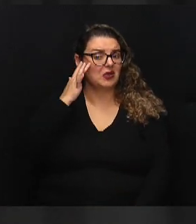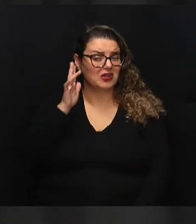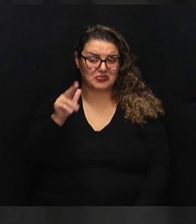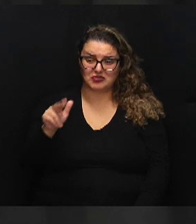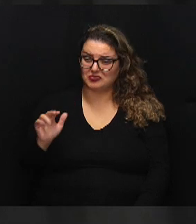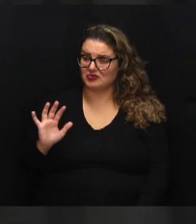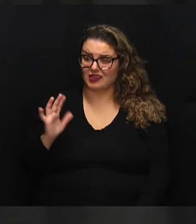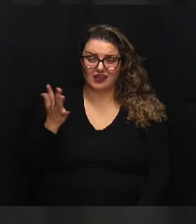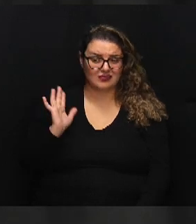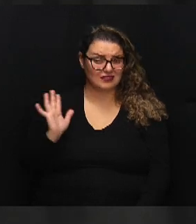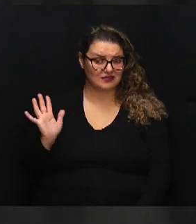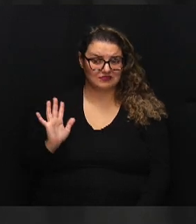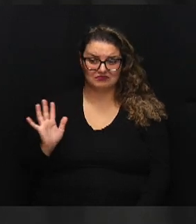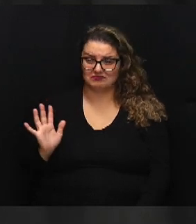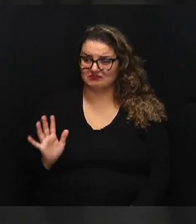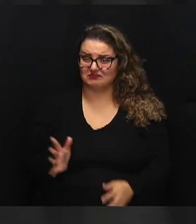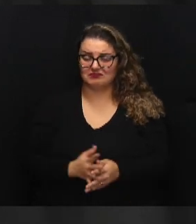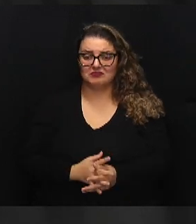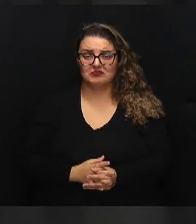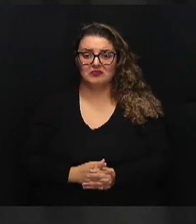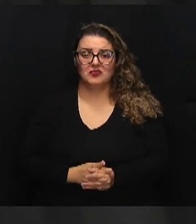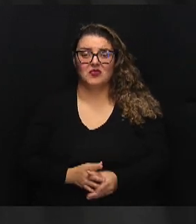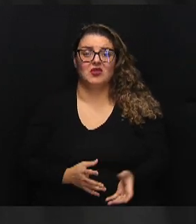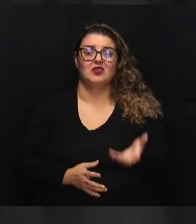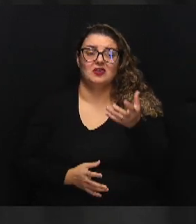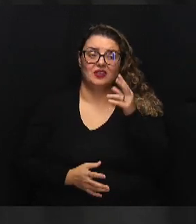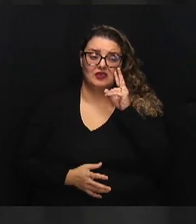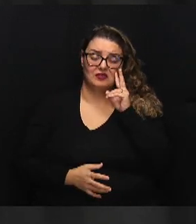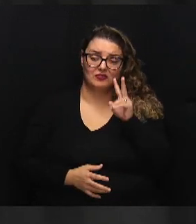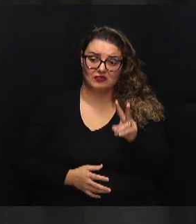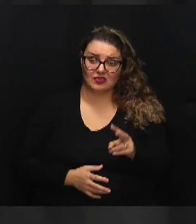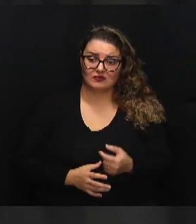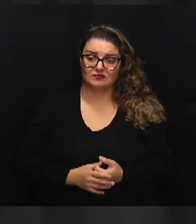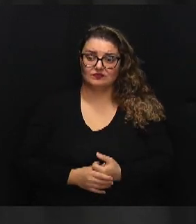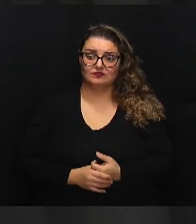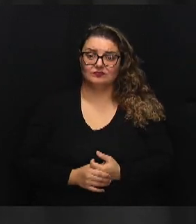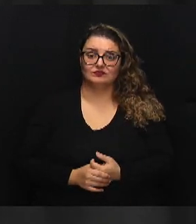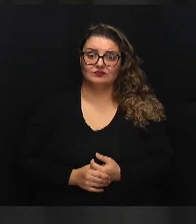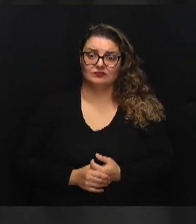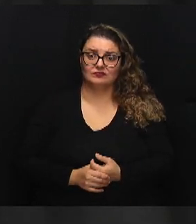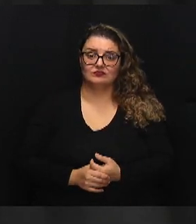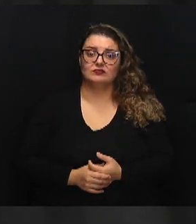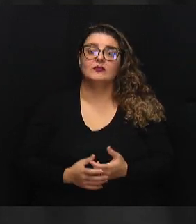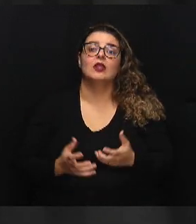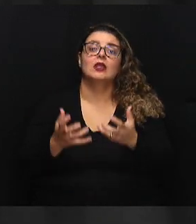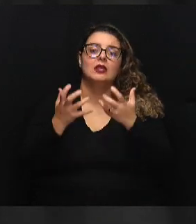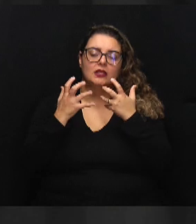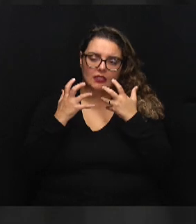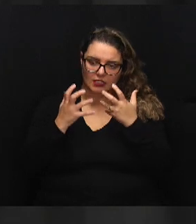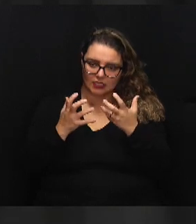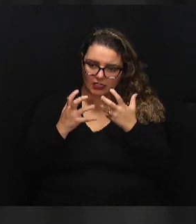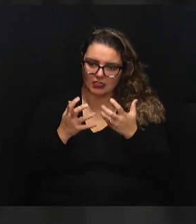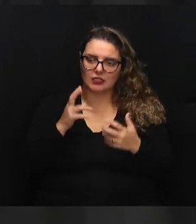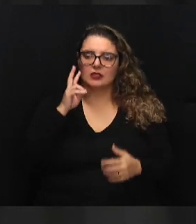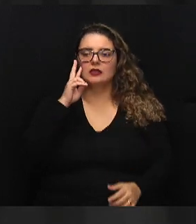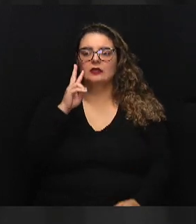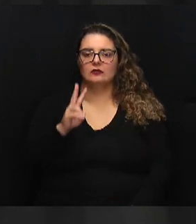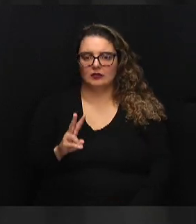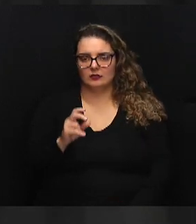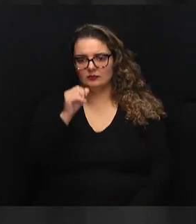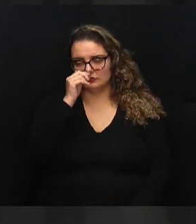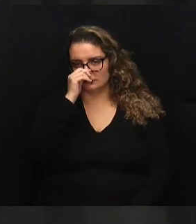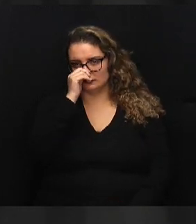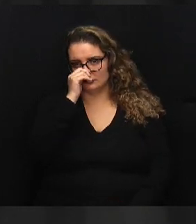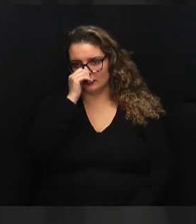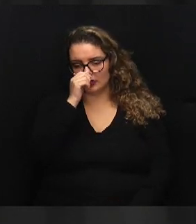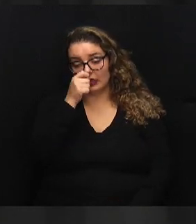ali. Eu quero ver, entendeu? E pago para ver. Gostaria muito de ver